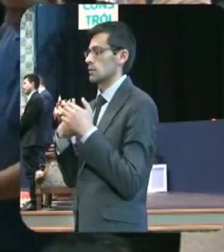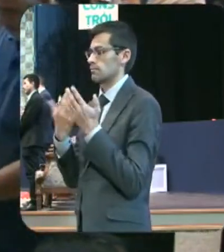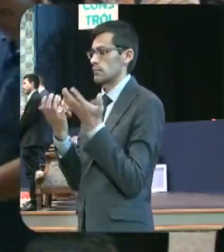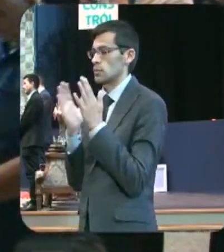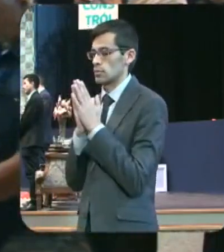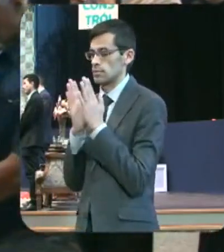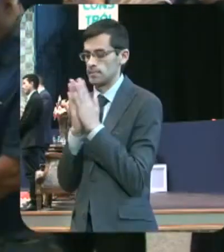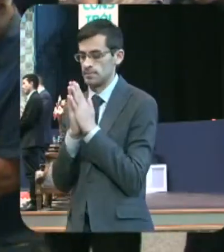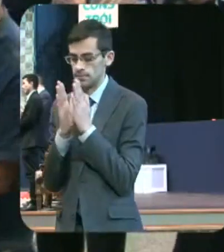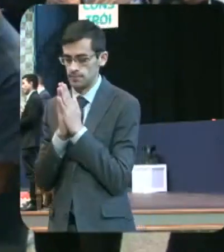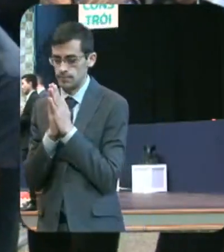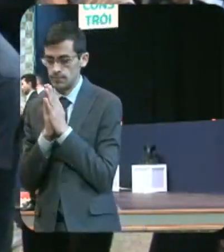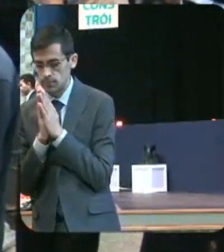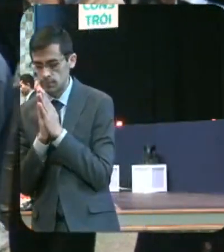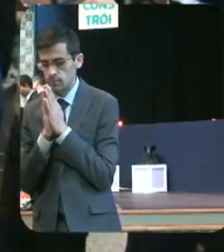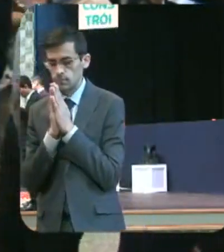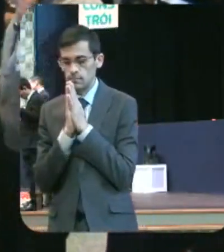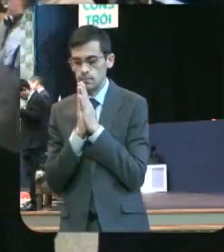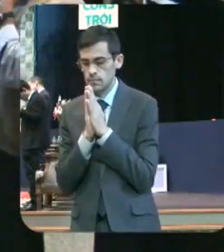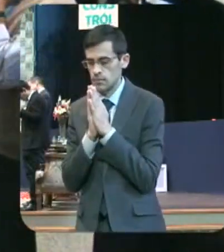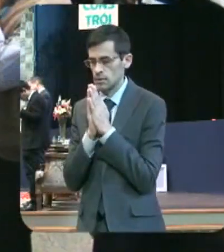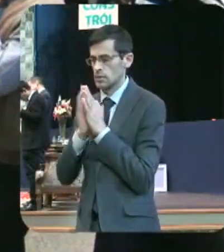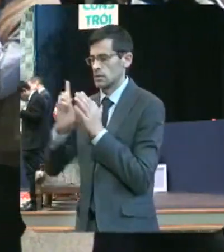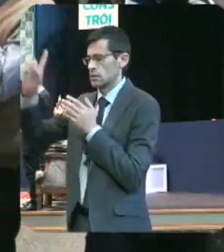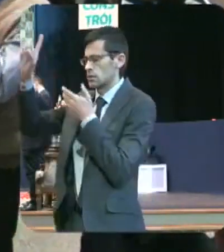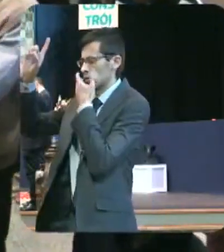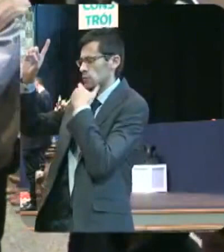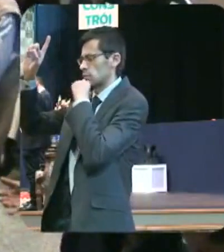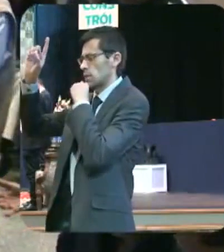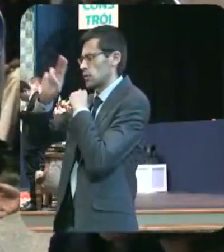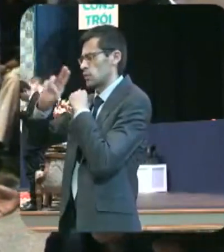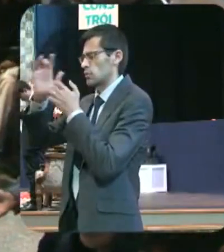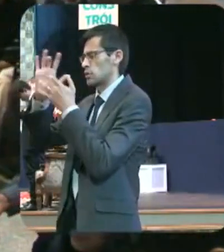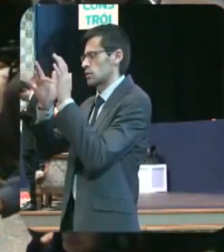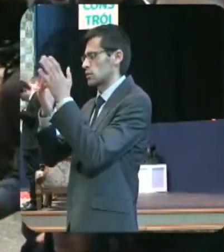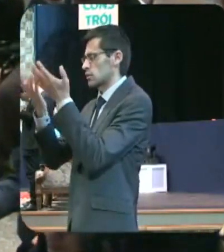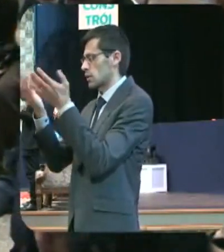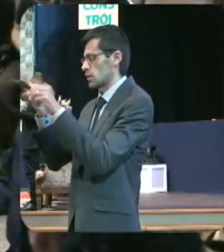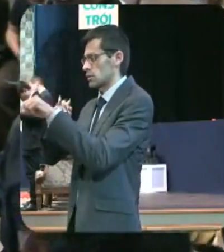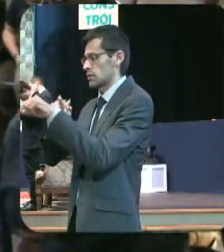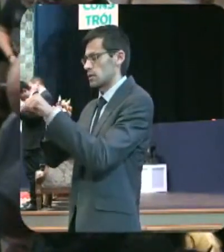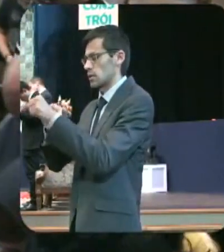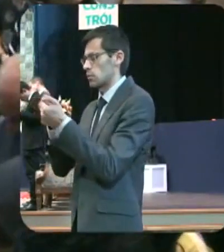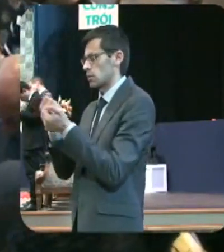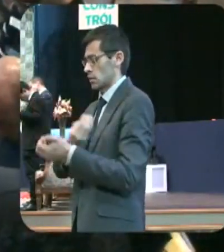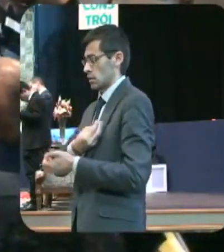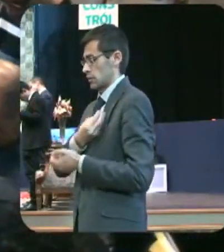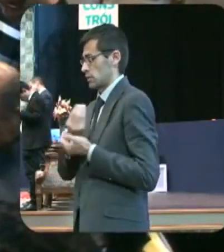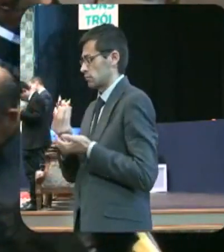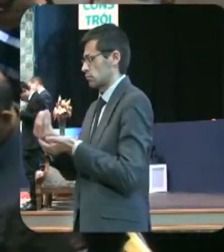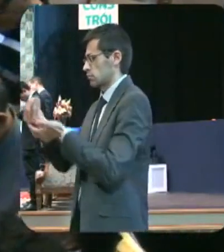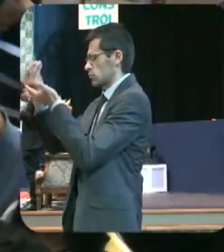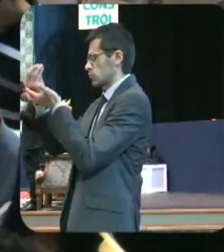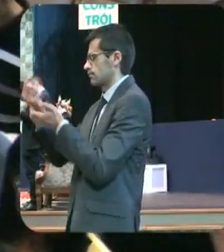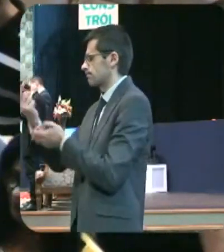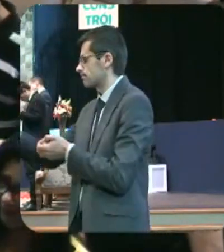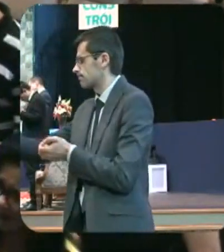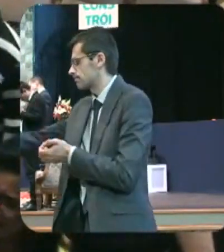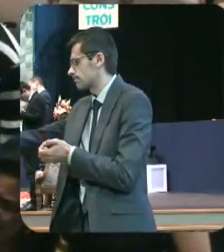orar por você. Pai querido, em nome de Jesus, que eu quero apresentar essas pessoas amadas diante de